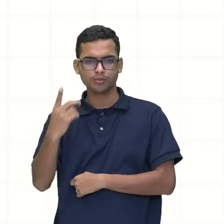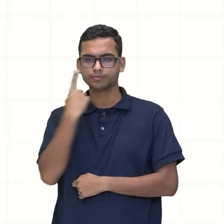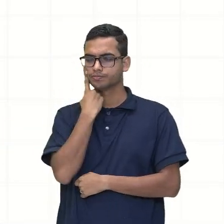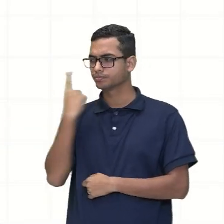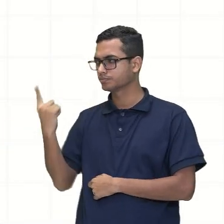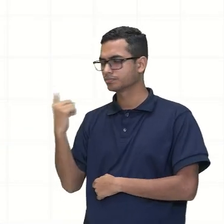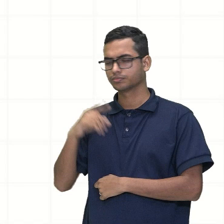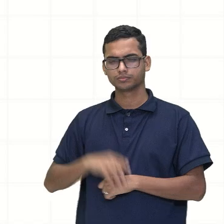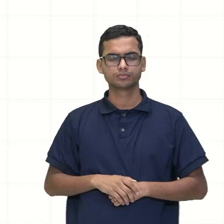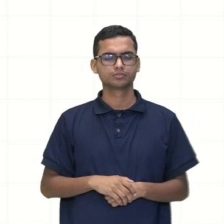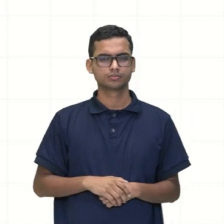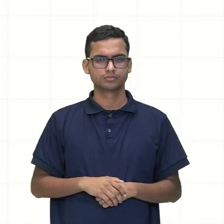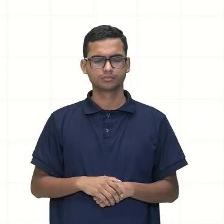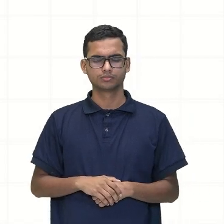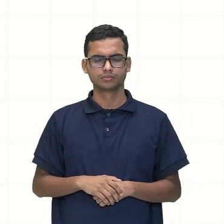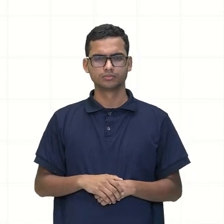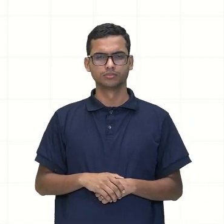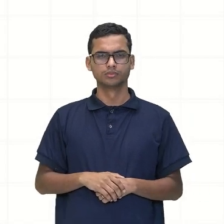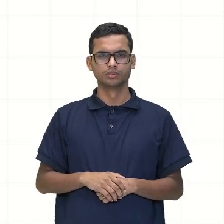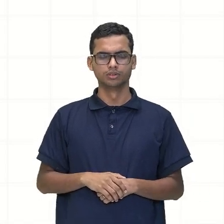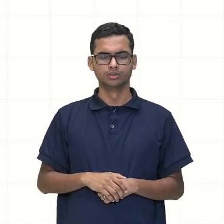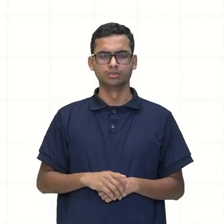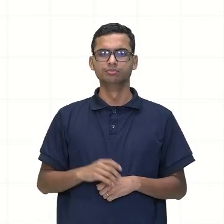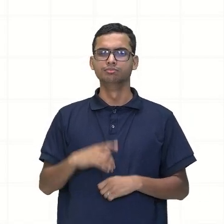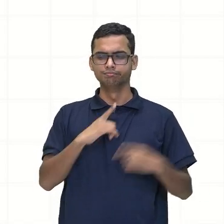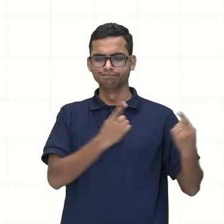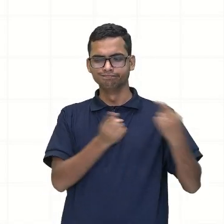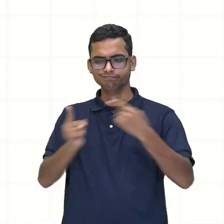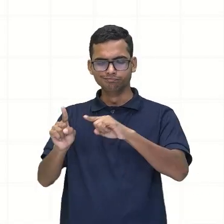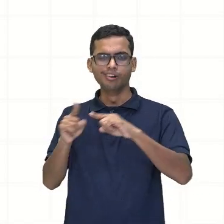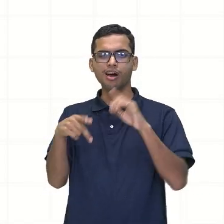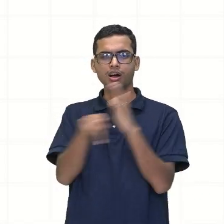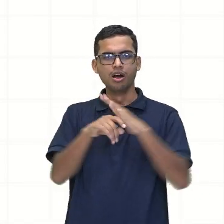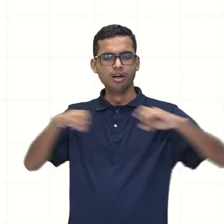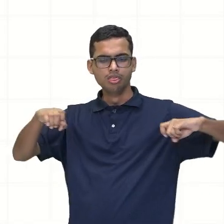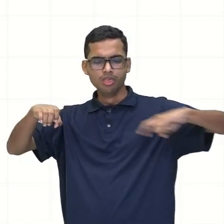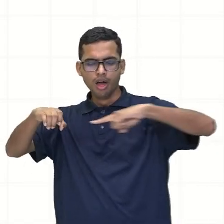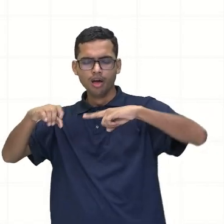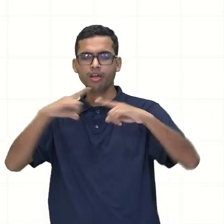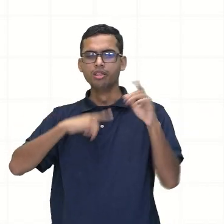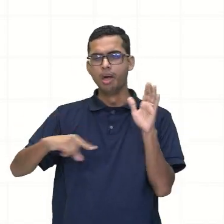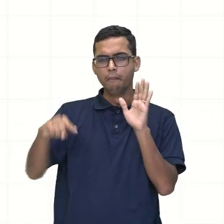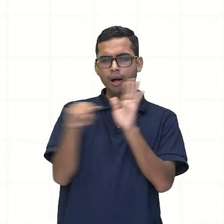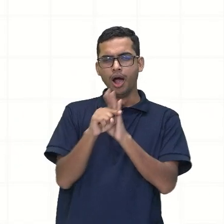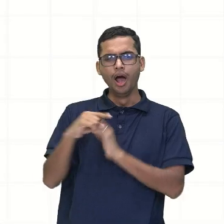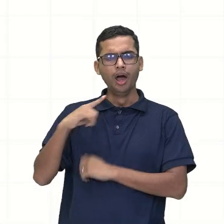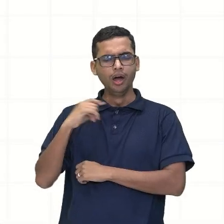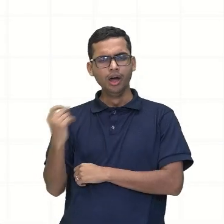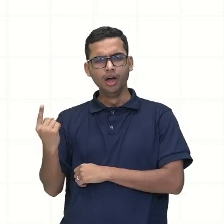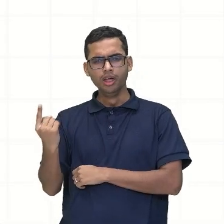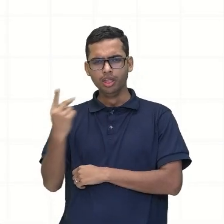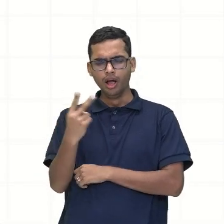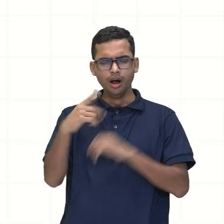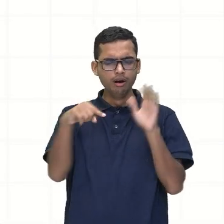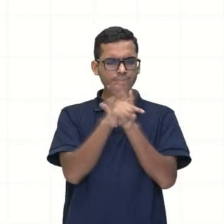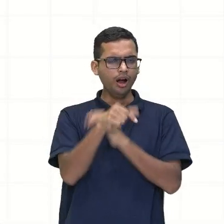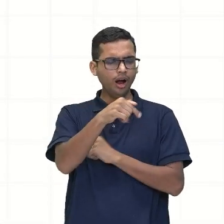mais gol ou fez mais gol? Ele levou mais gols. Então, é menos. 12 menos